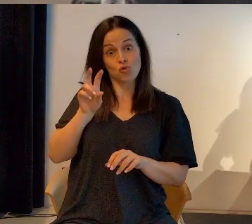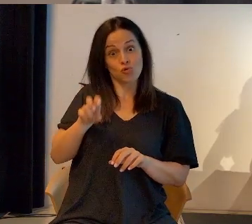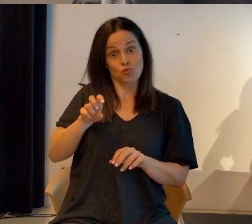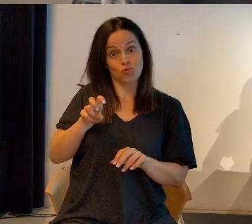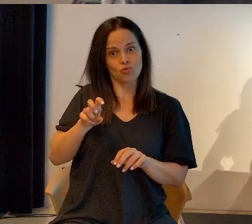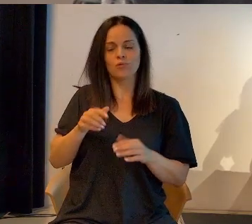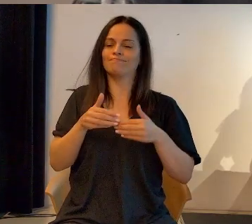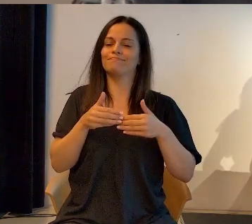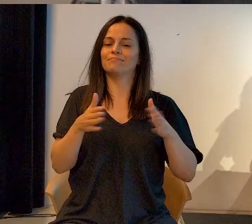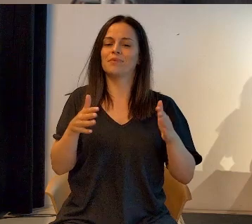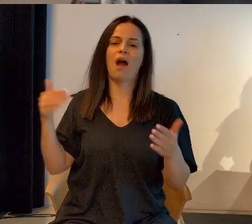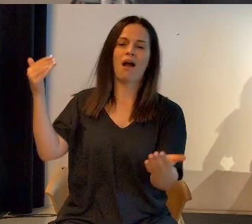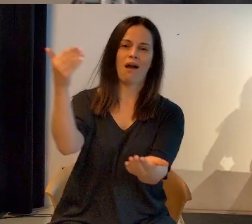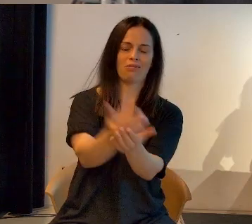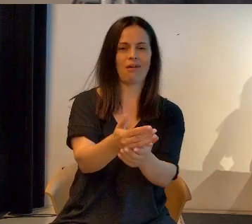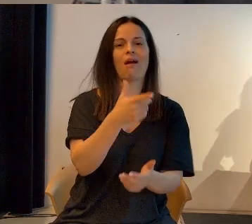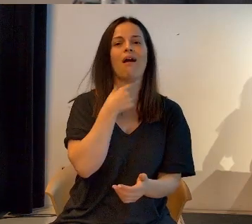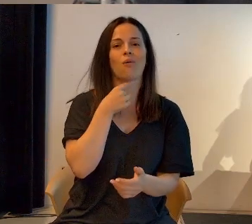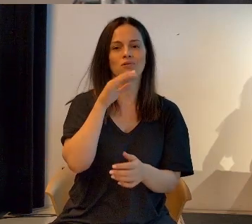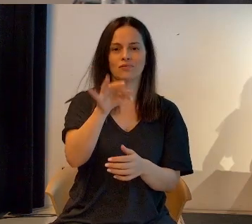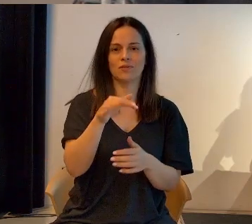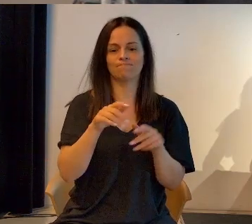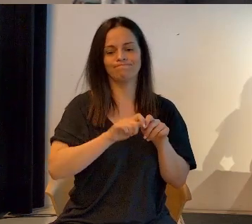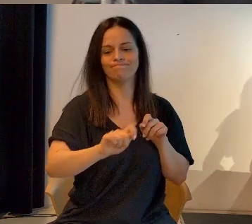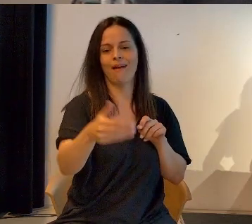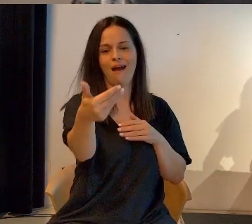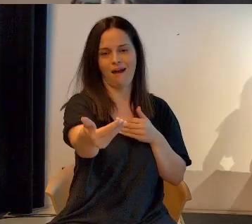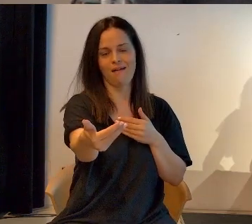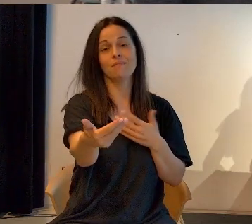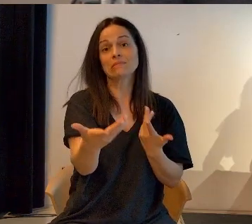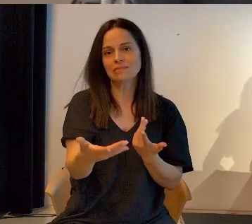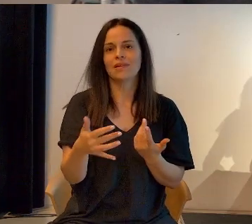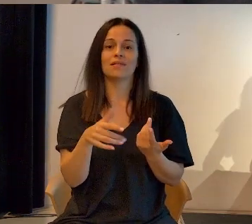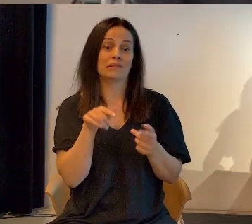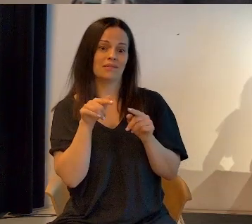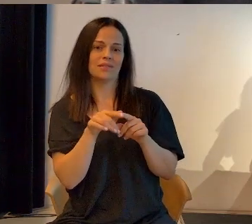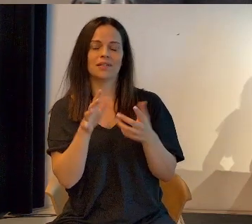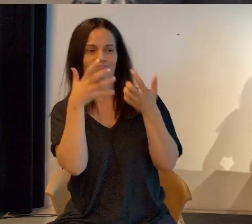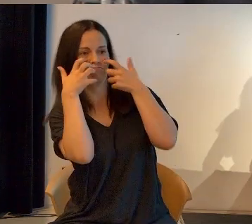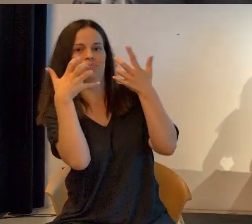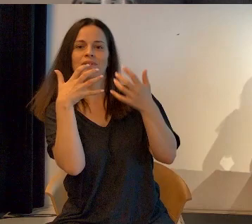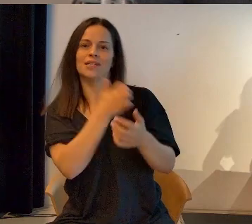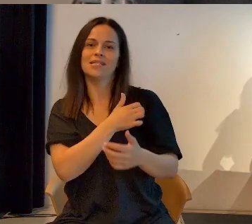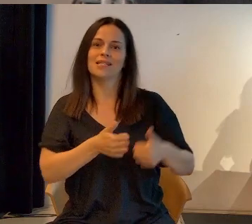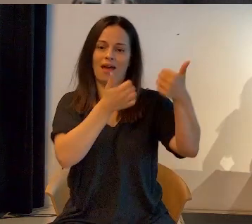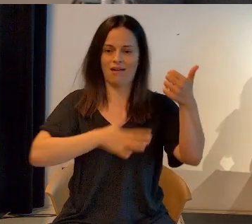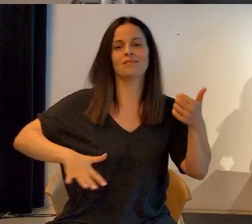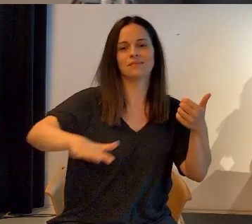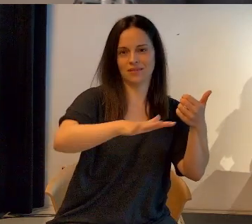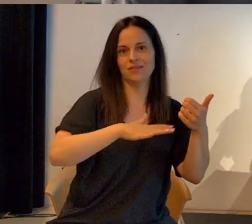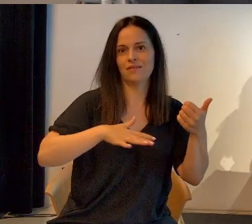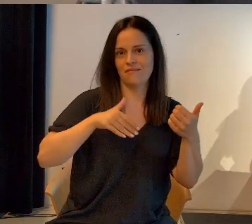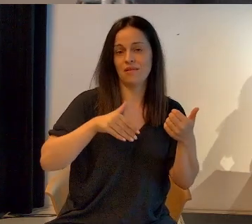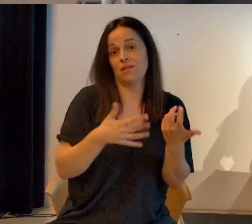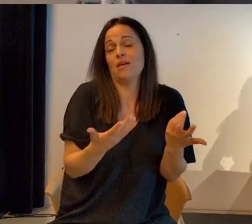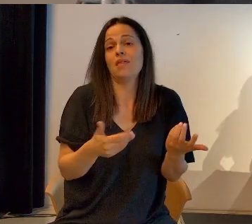agosto. Portanto, será também mais uma forma de atração para a nossa cidade e